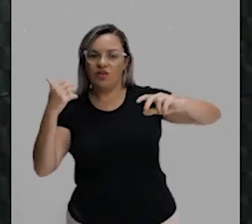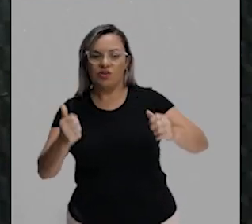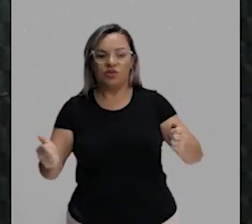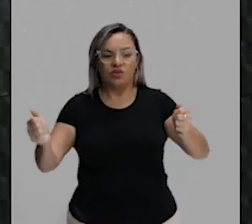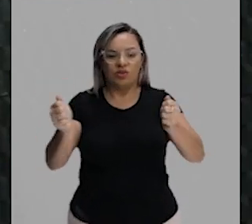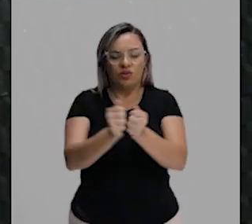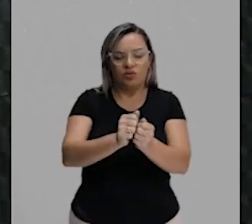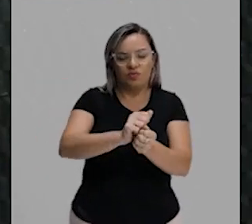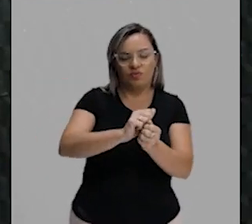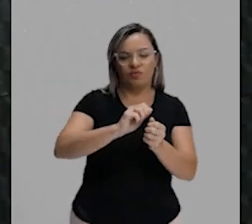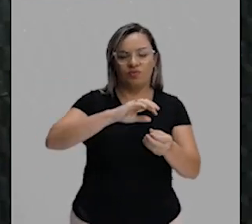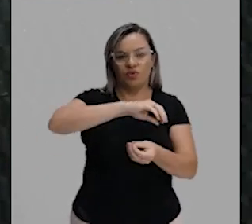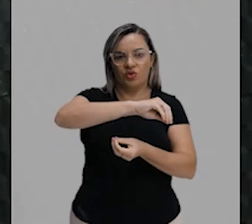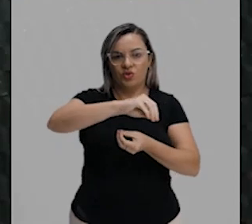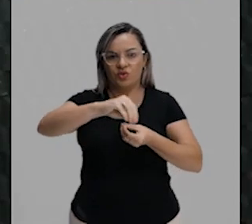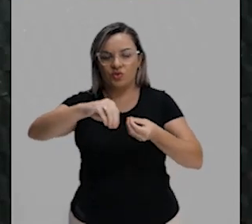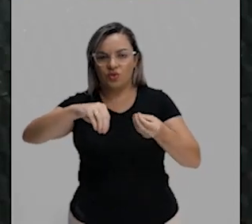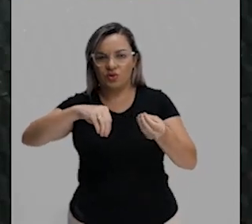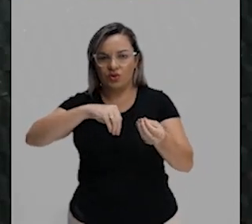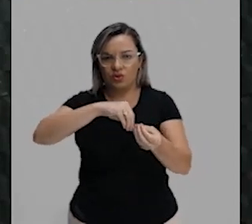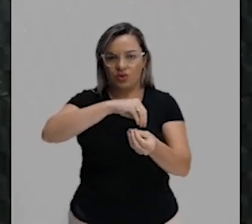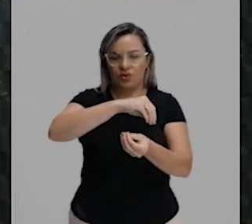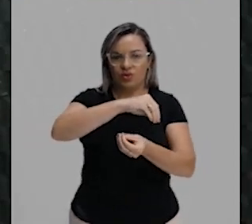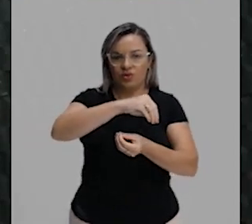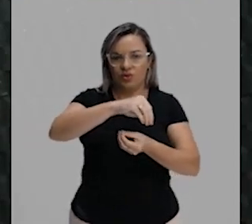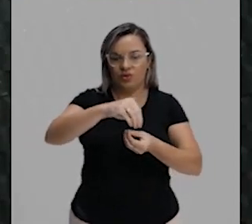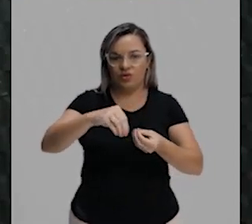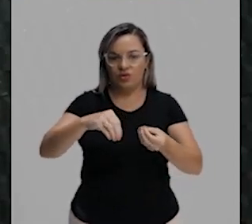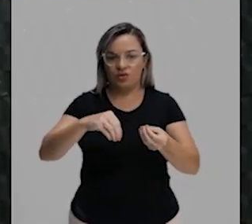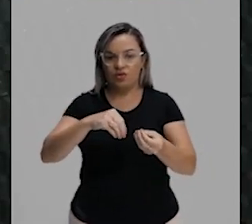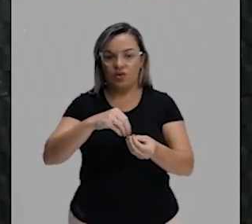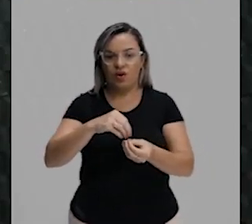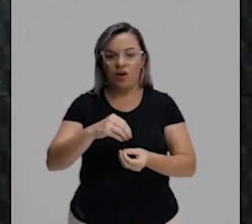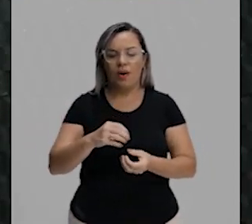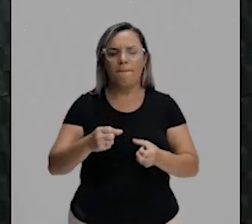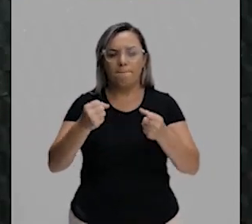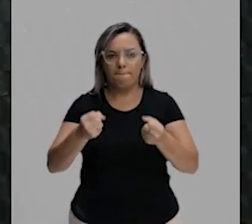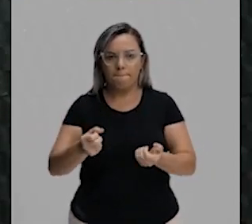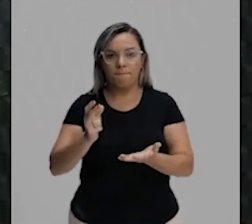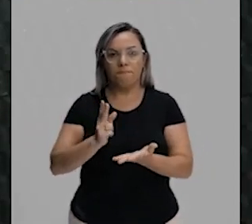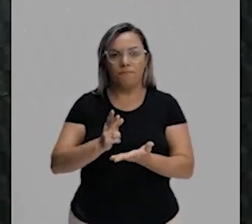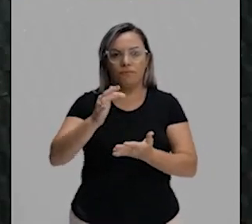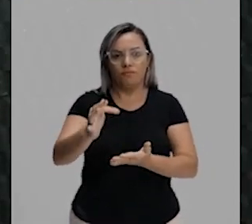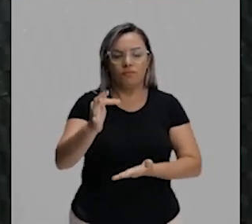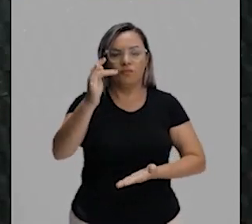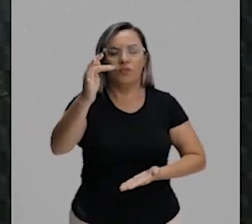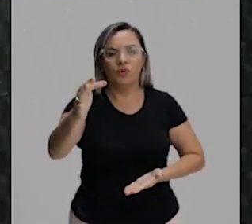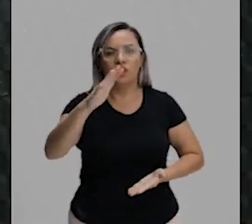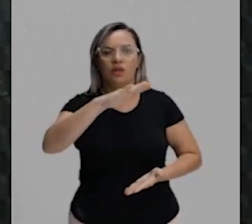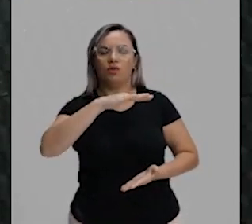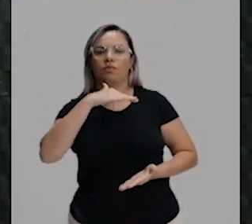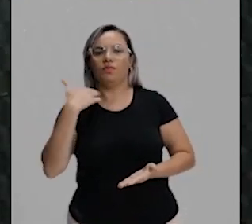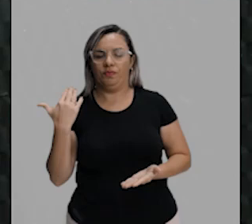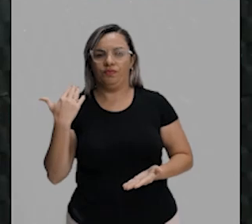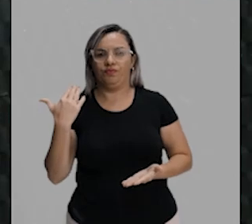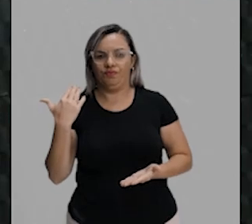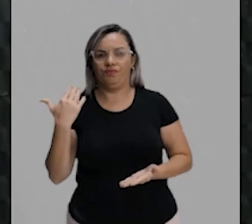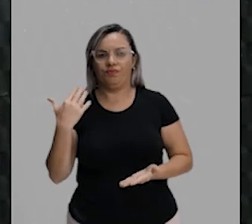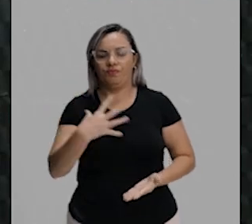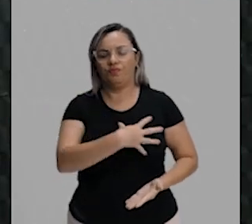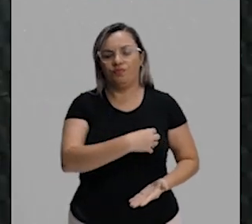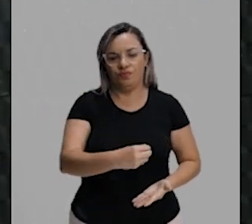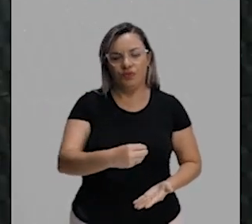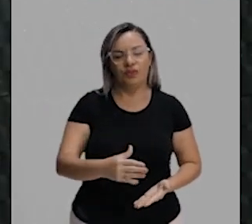provocar, afetar a sobrevivência dos descendentes que irão herdar esses alelos. Então a gente